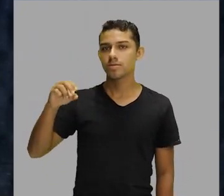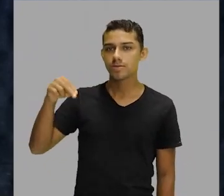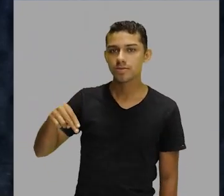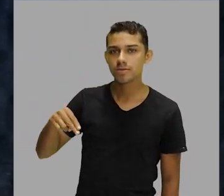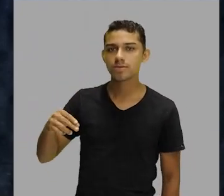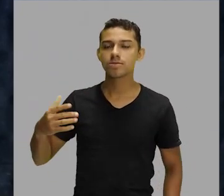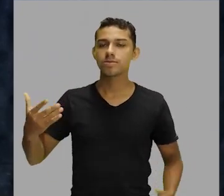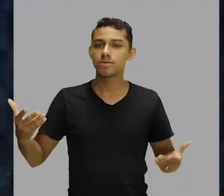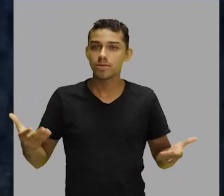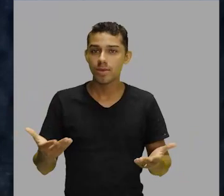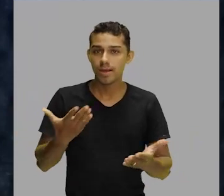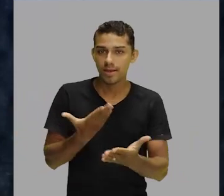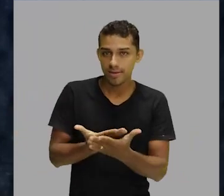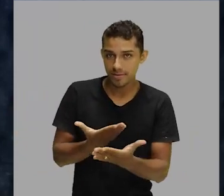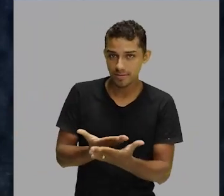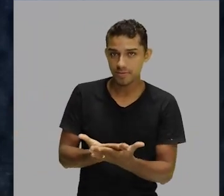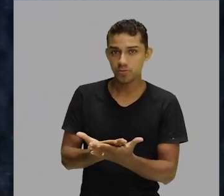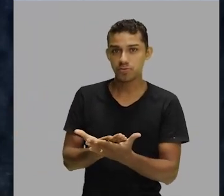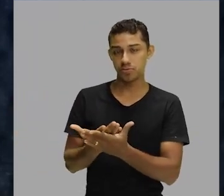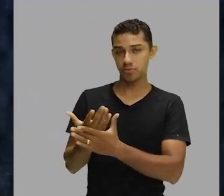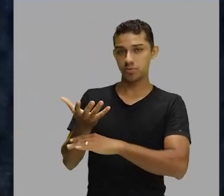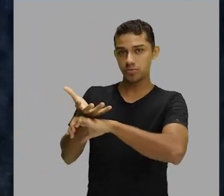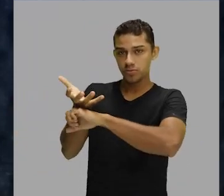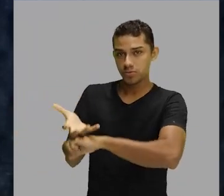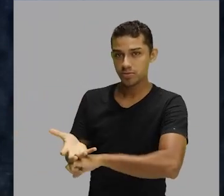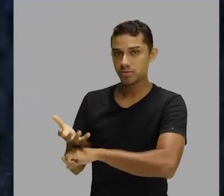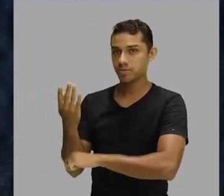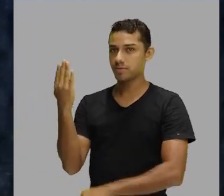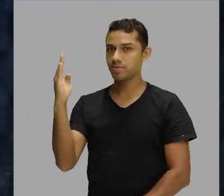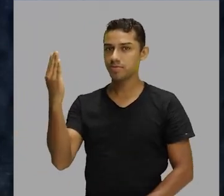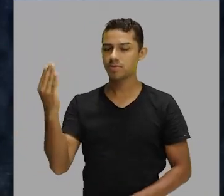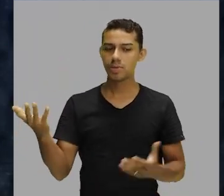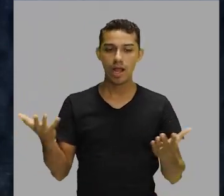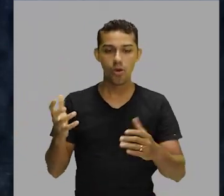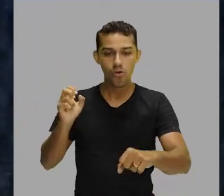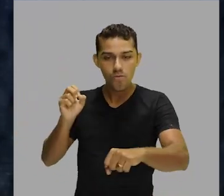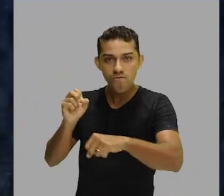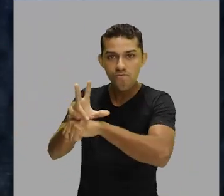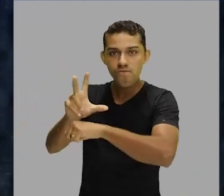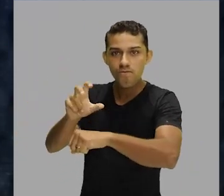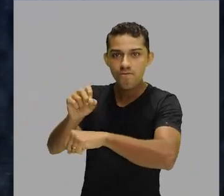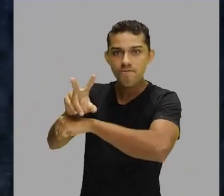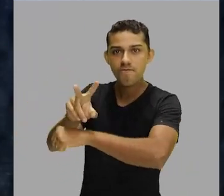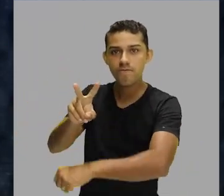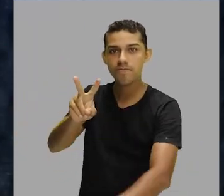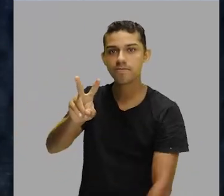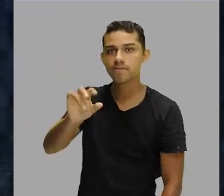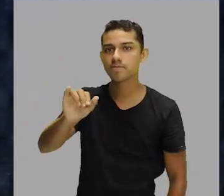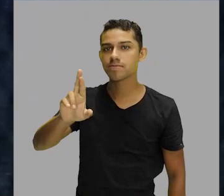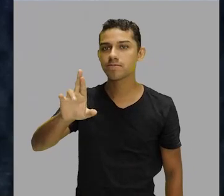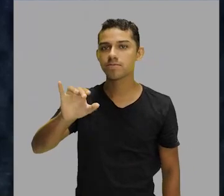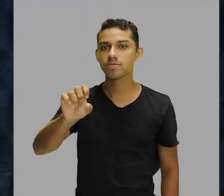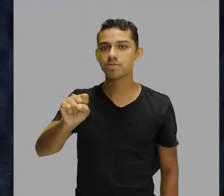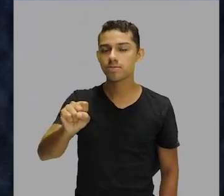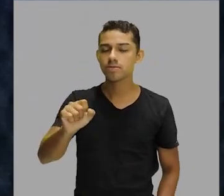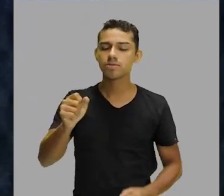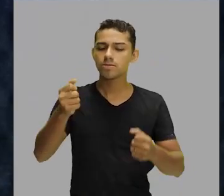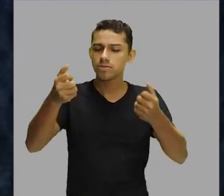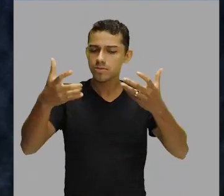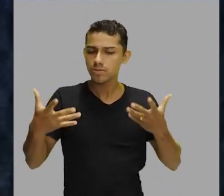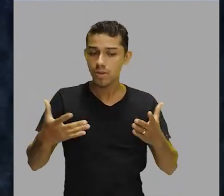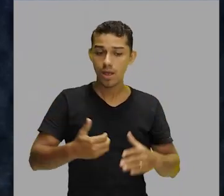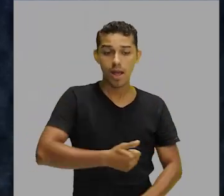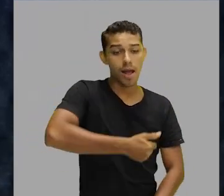aula de biologia e agora nós vamos falar um pouco sobre vírus, né? A segunda parte a respeito dos vírus. Nós já tivemos uma